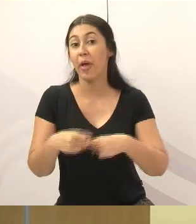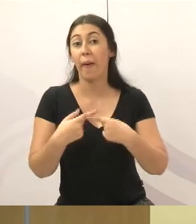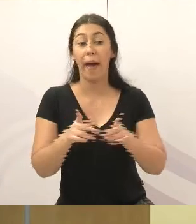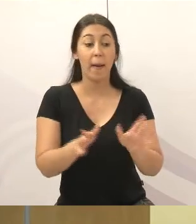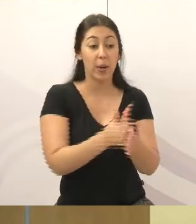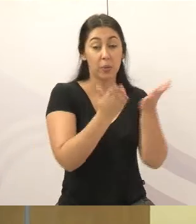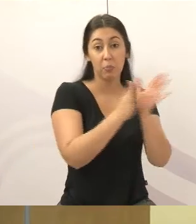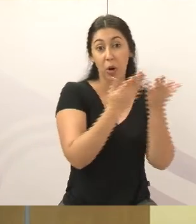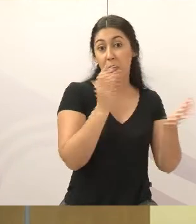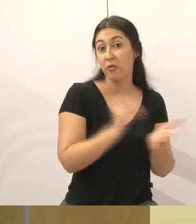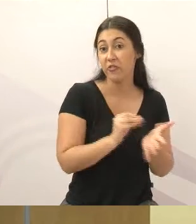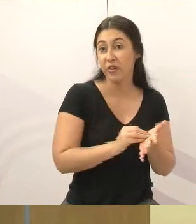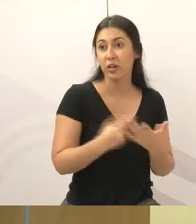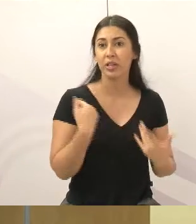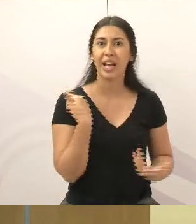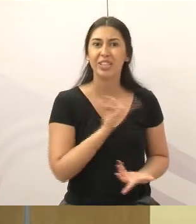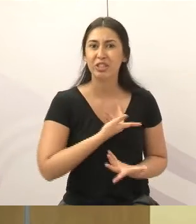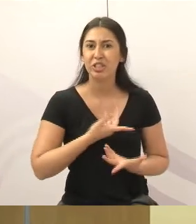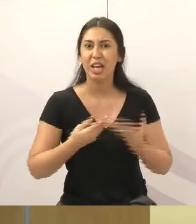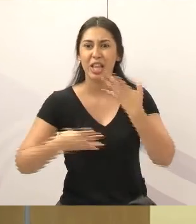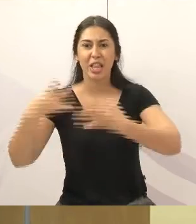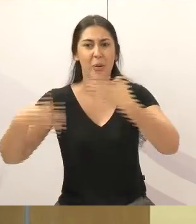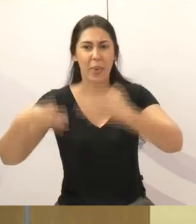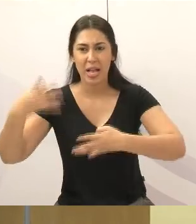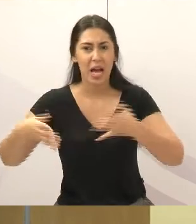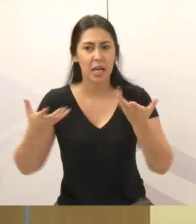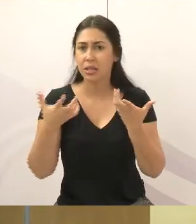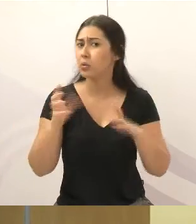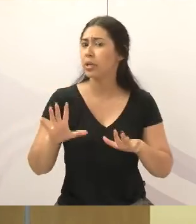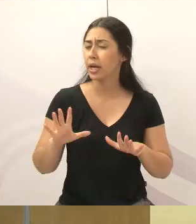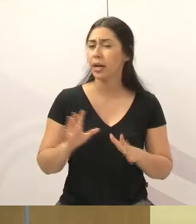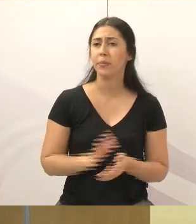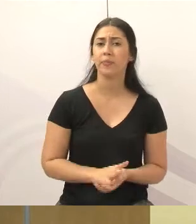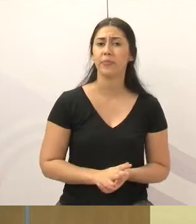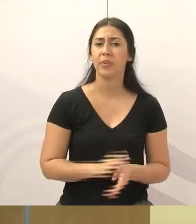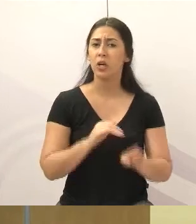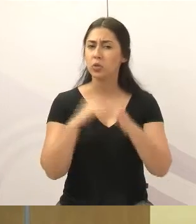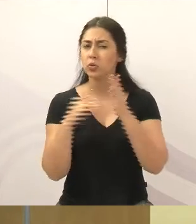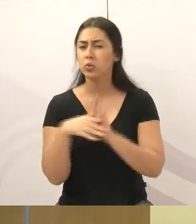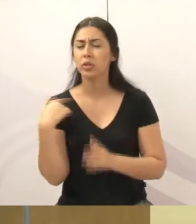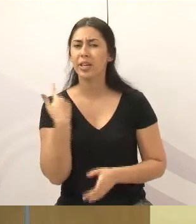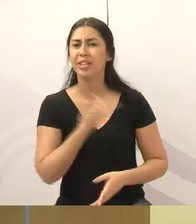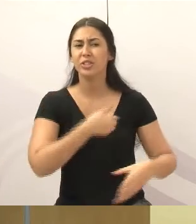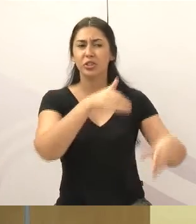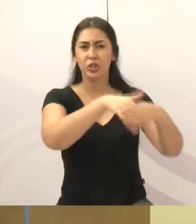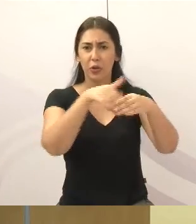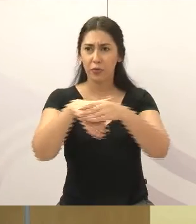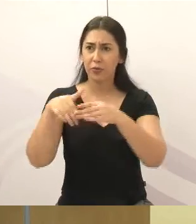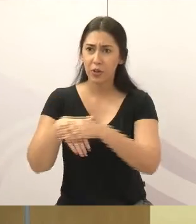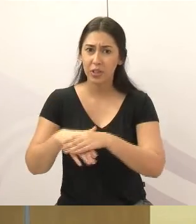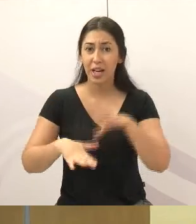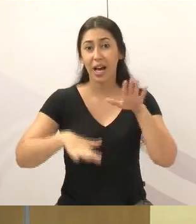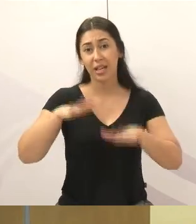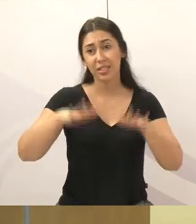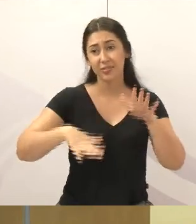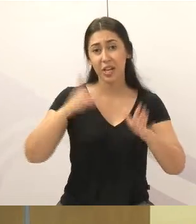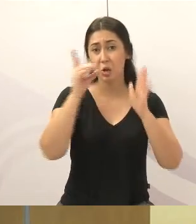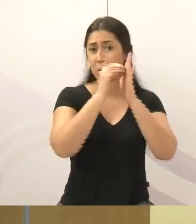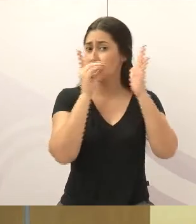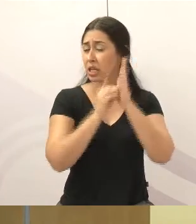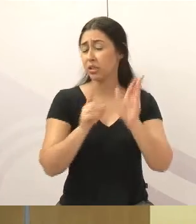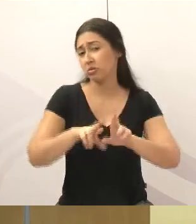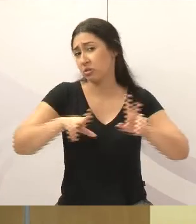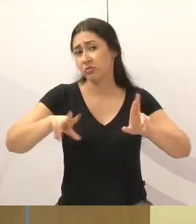mais, porque a gente não quer prejudicar ninguém, né? E tudo que se votar aqui, de repente amanhã sai um decreto diferenciado do governo, e